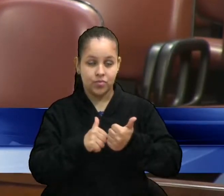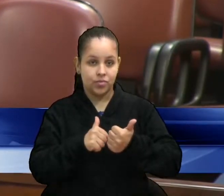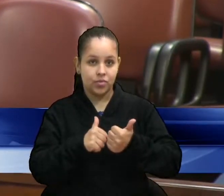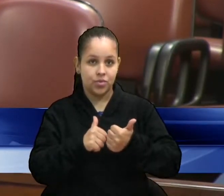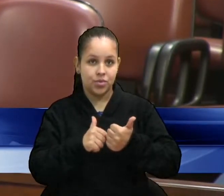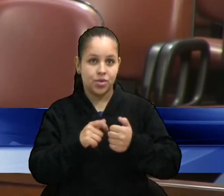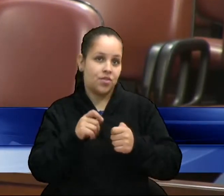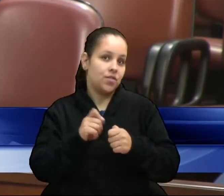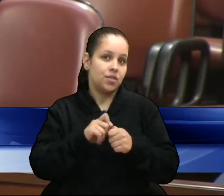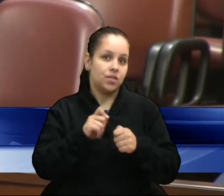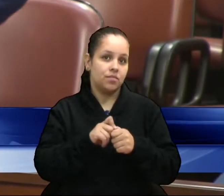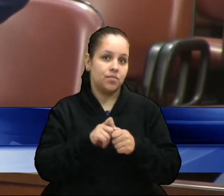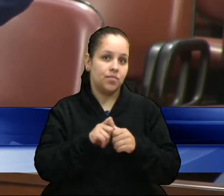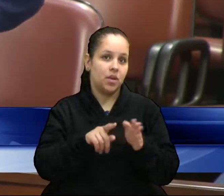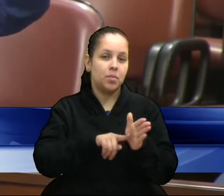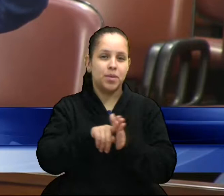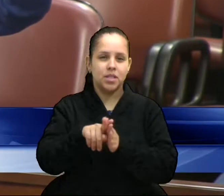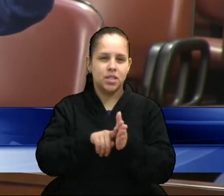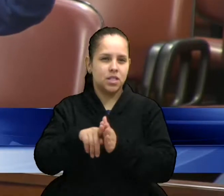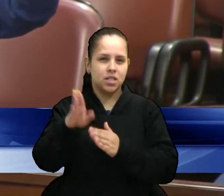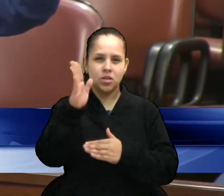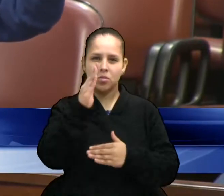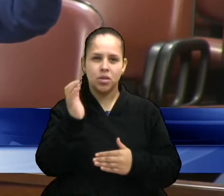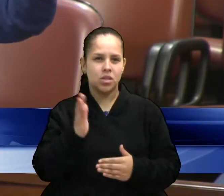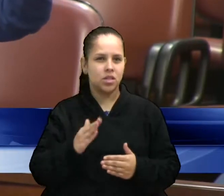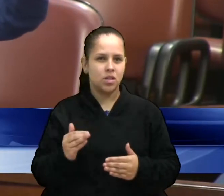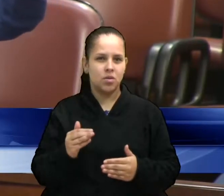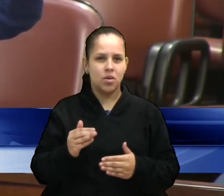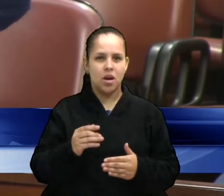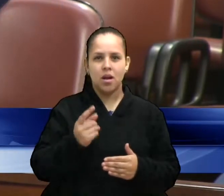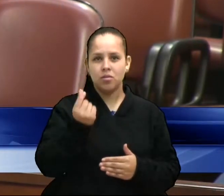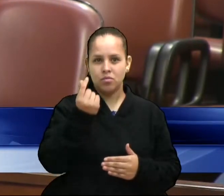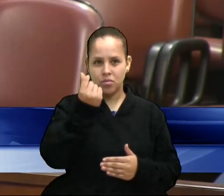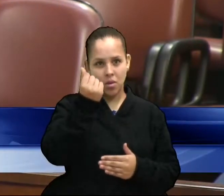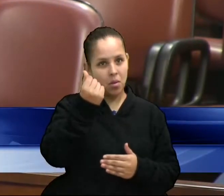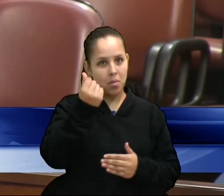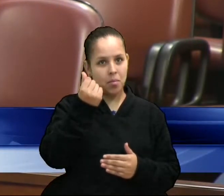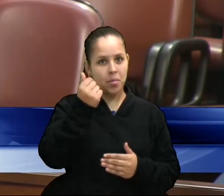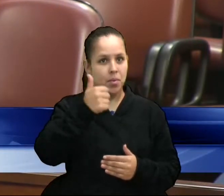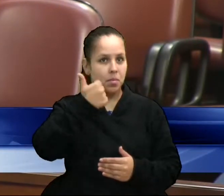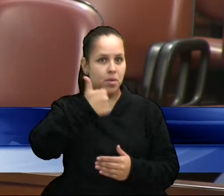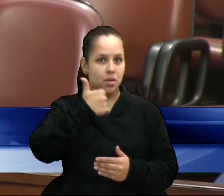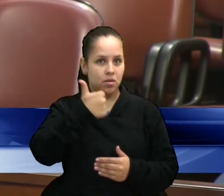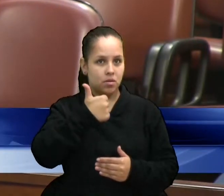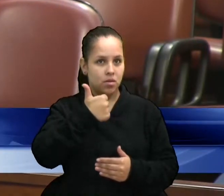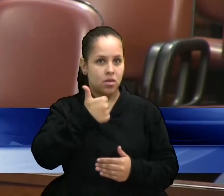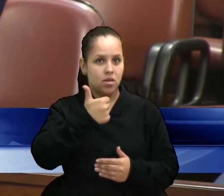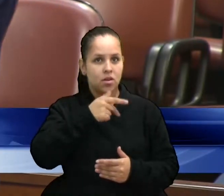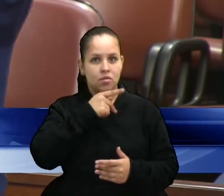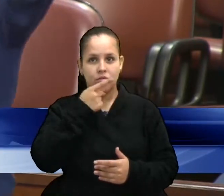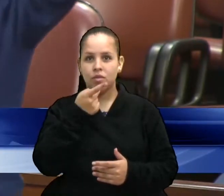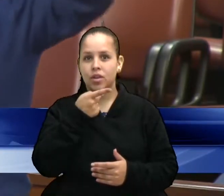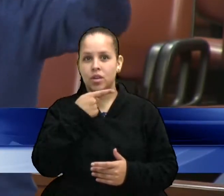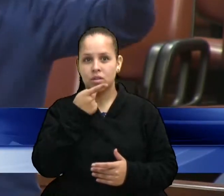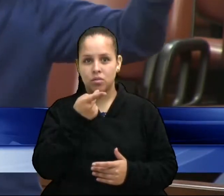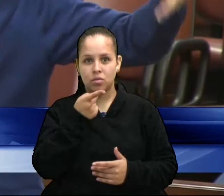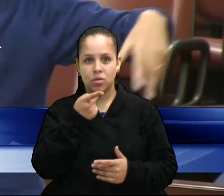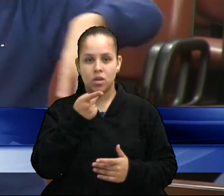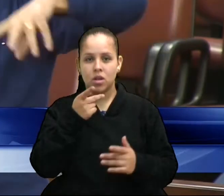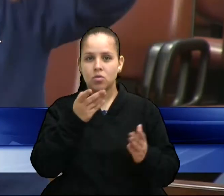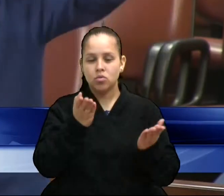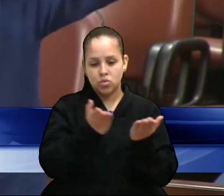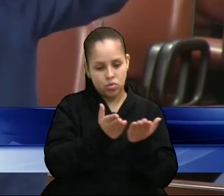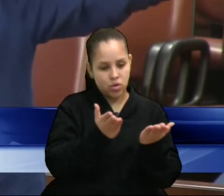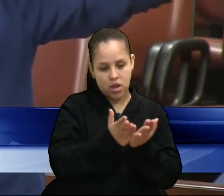Em pesquisa nenhuma a nível de Brasil, tarifa aparece em primeiro lugar. A sequência que eu estou dando é um estudo que a empresa